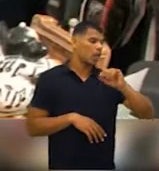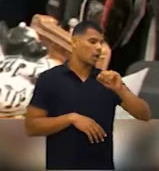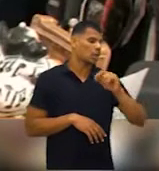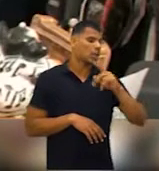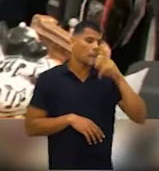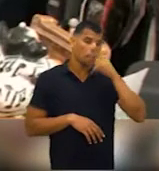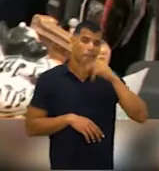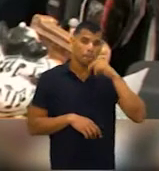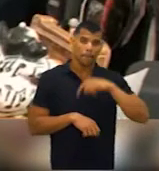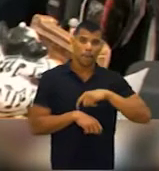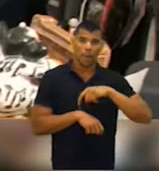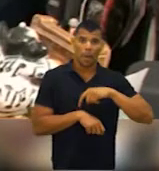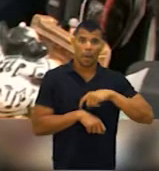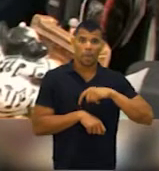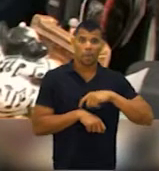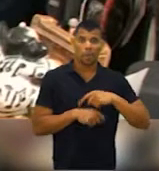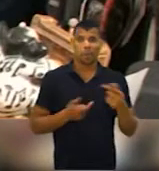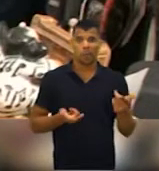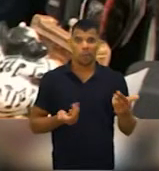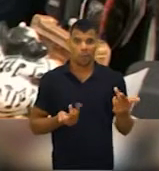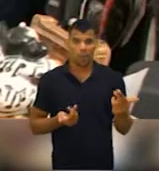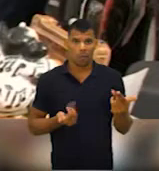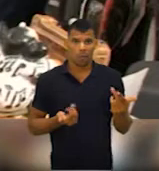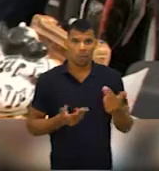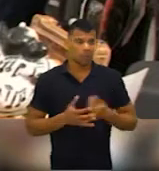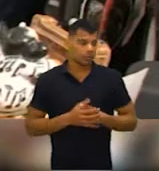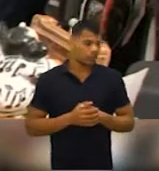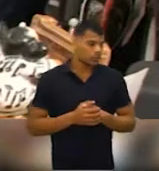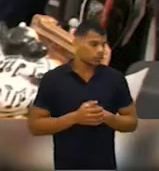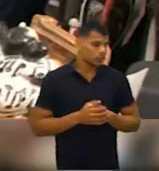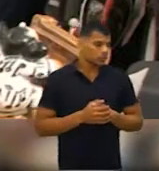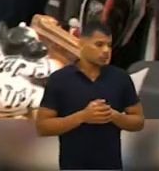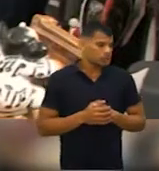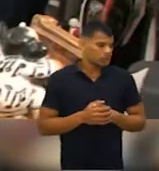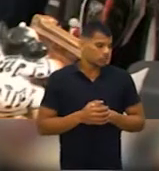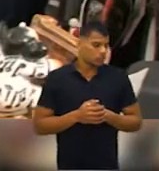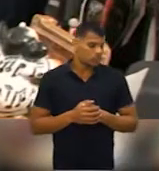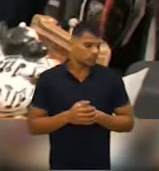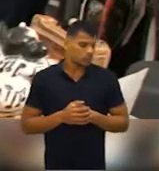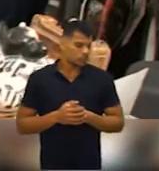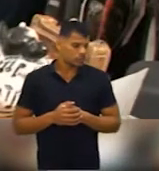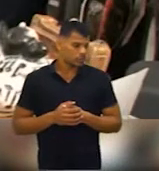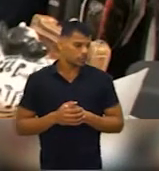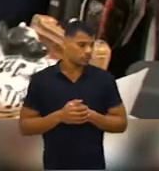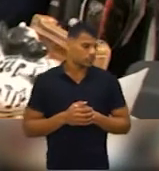Leila foi lançada nacionalmente na mesma época que você foi, cantando com a música Verde.